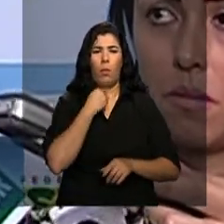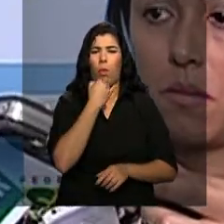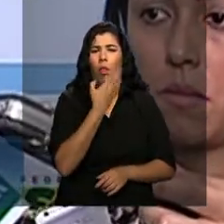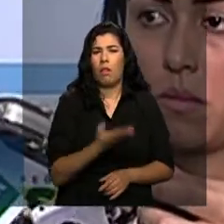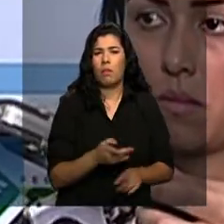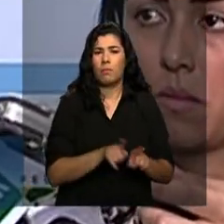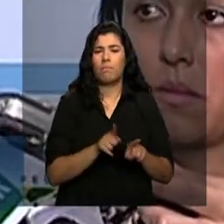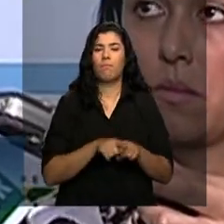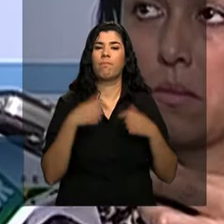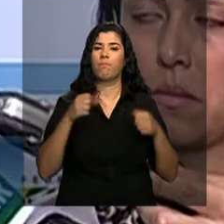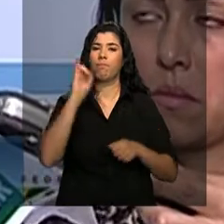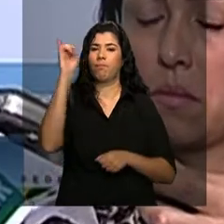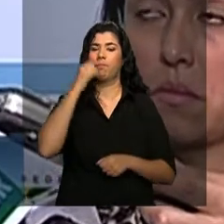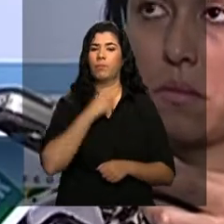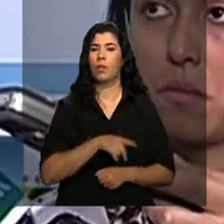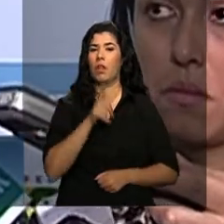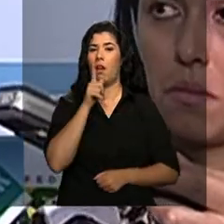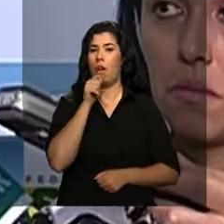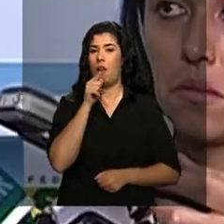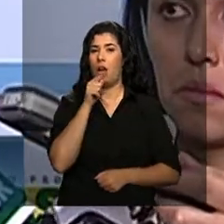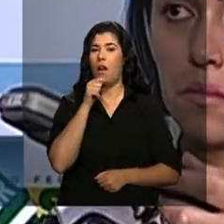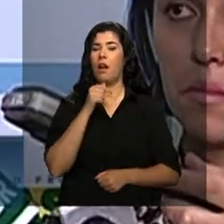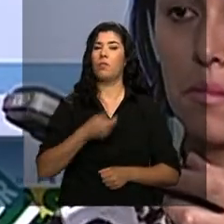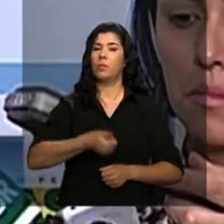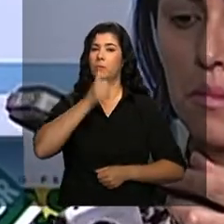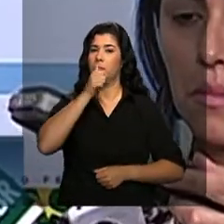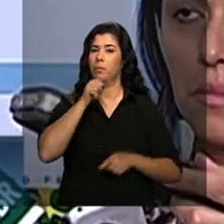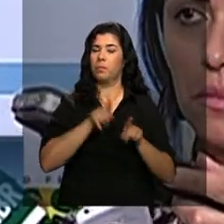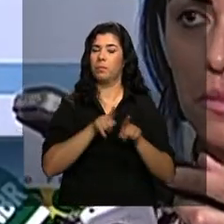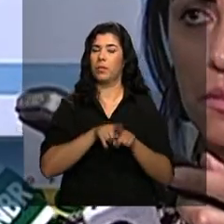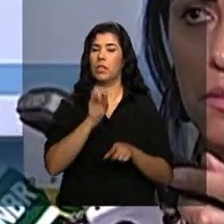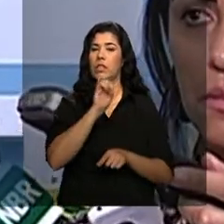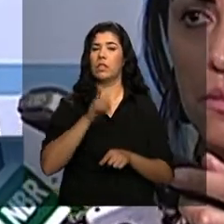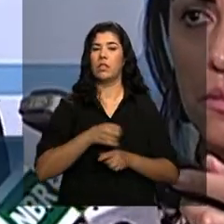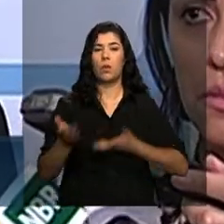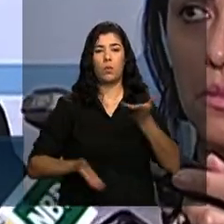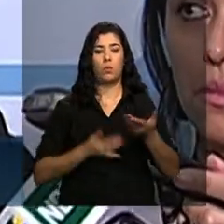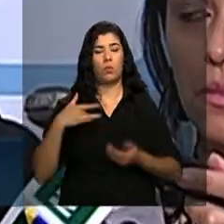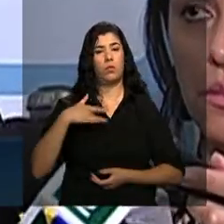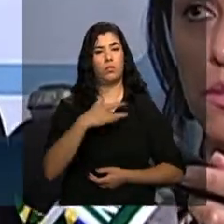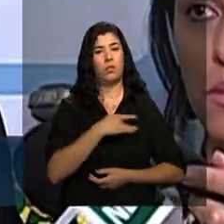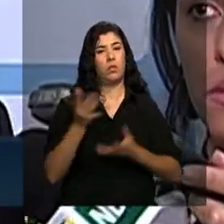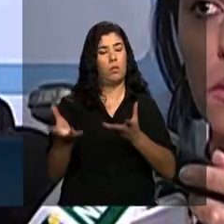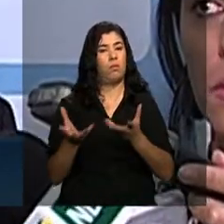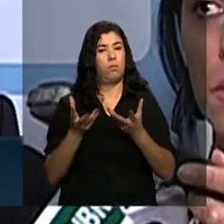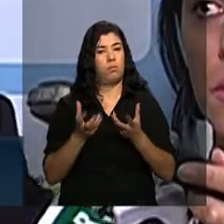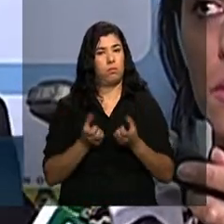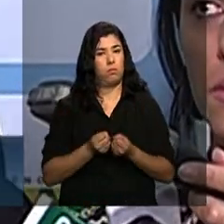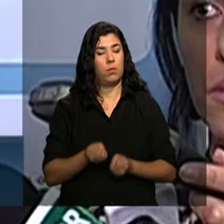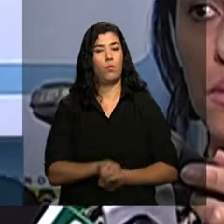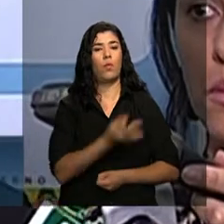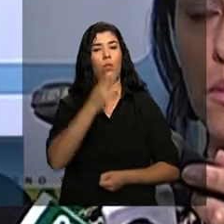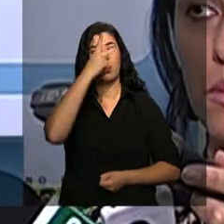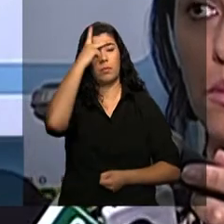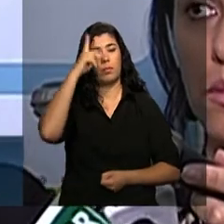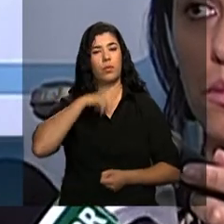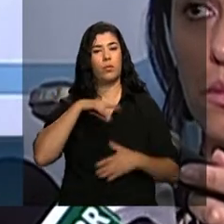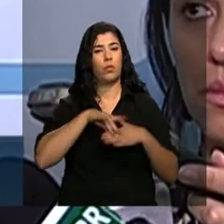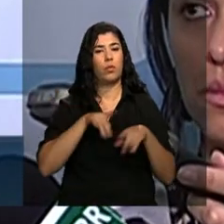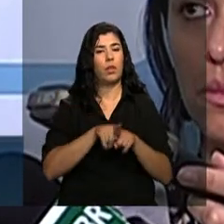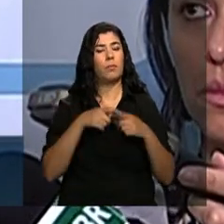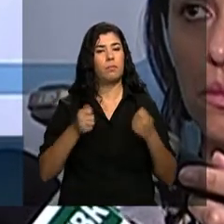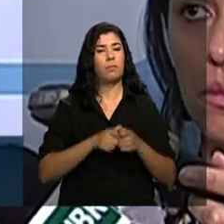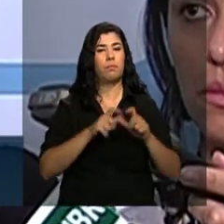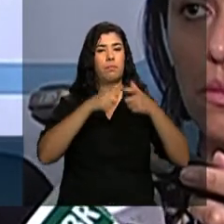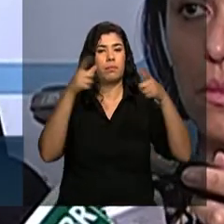Para fazer a hidratação adequada. Se o serviço comporta com a estrutura que tem hoje, perfeito. Se não comporta, ampliando